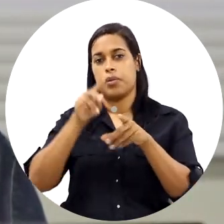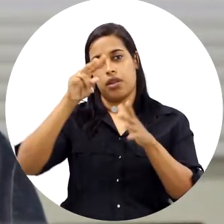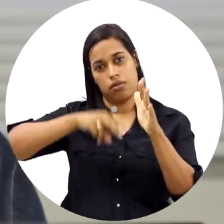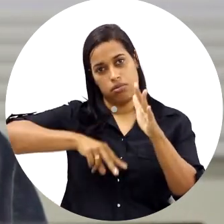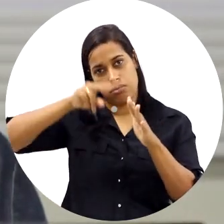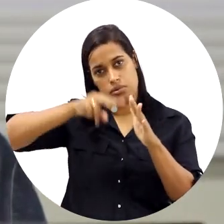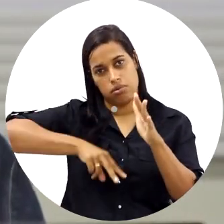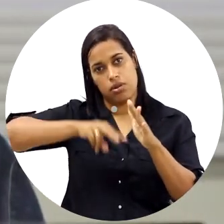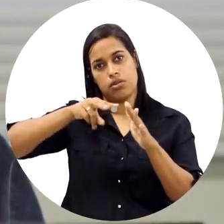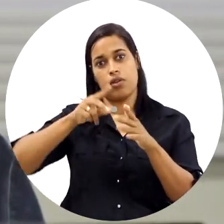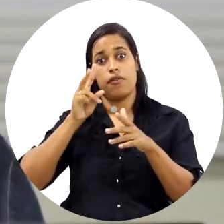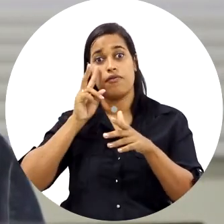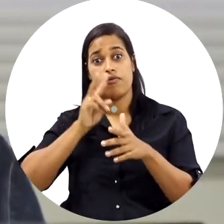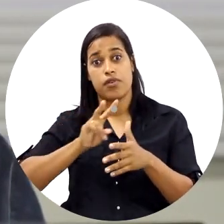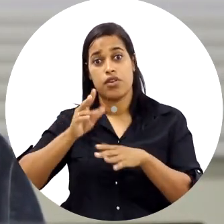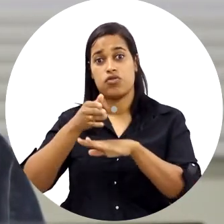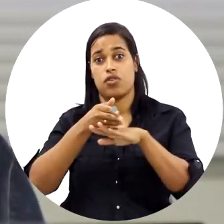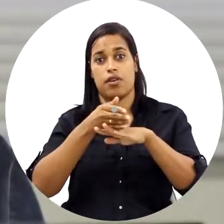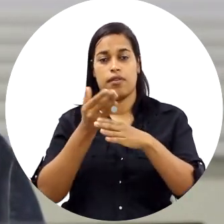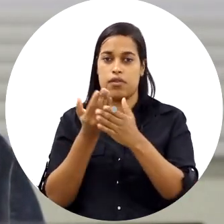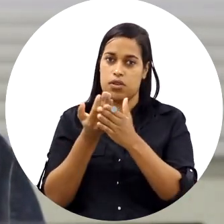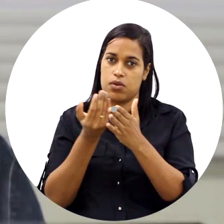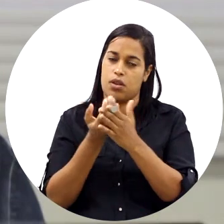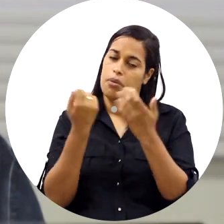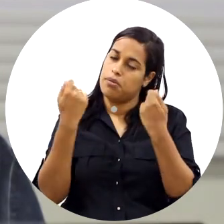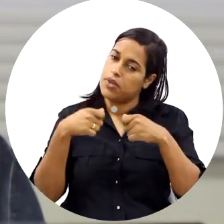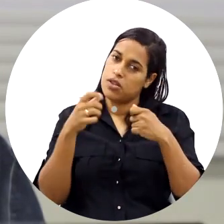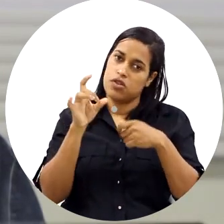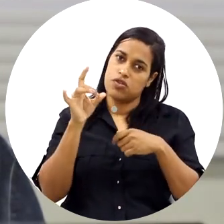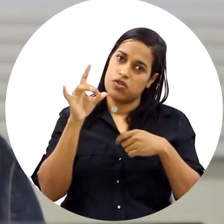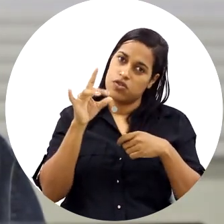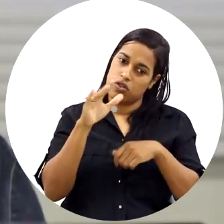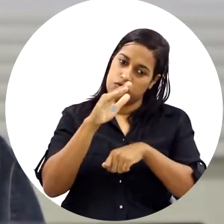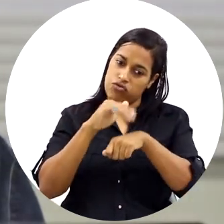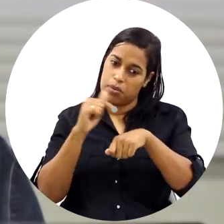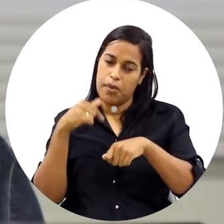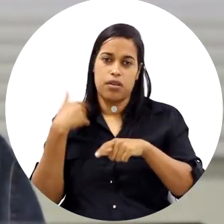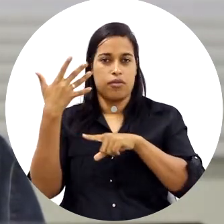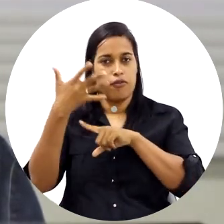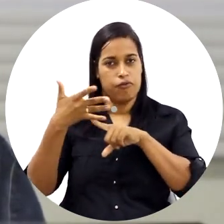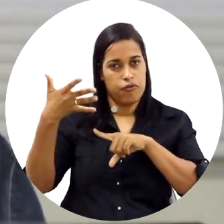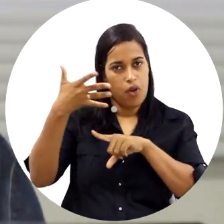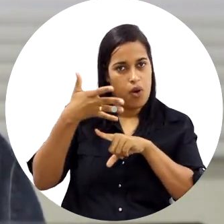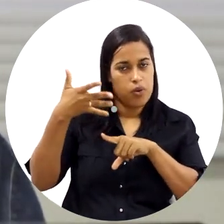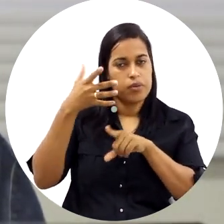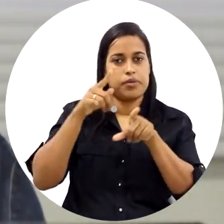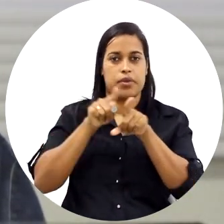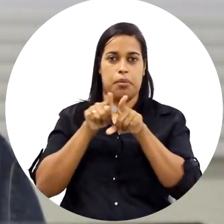leitura, assistam essa videoaula e, precisando, nós estamos nos fóruns, no